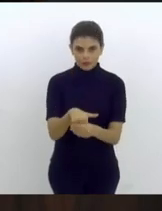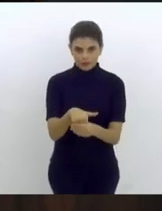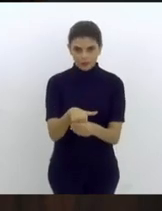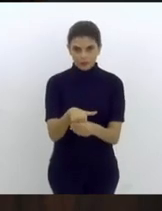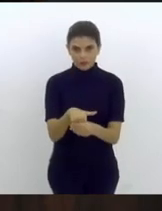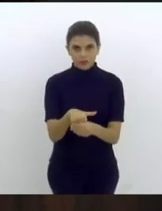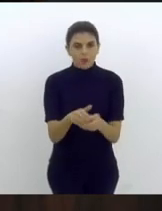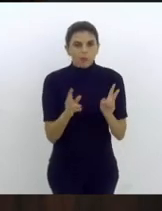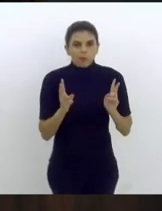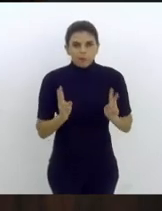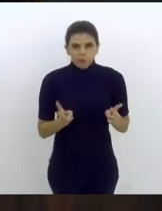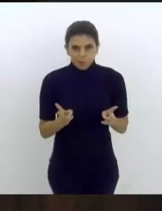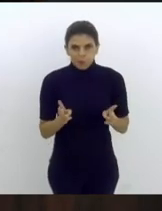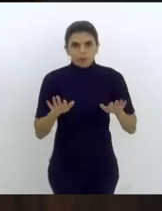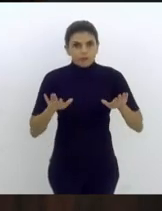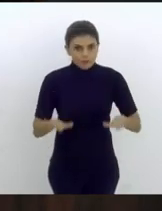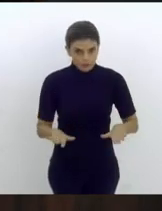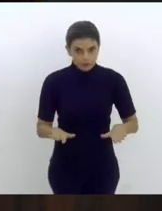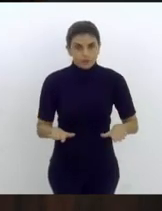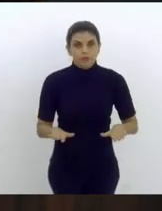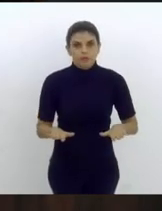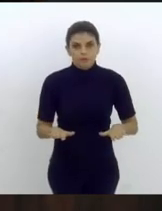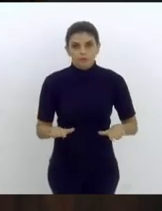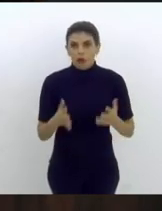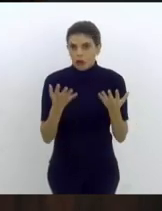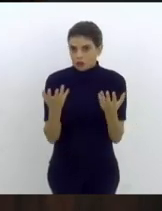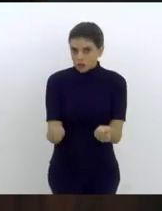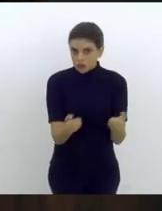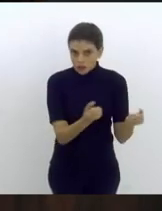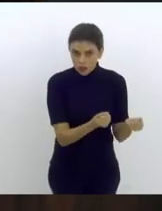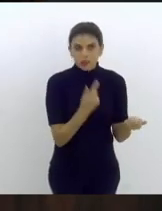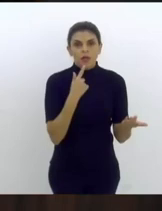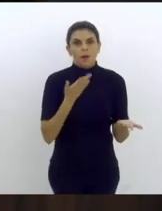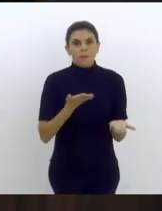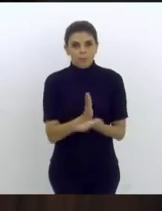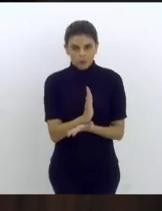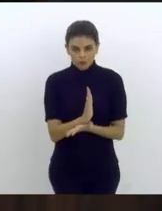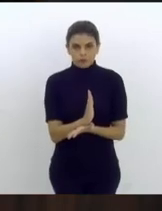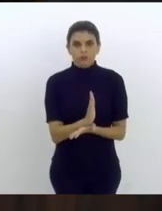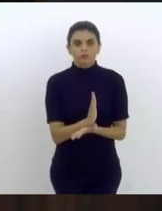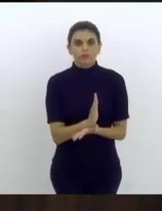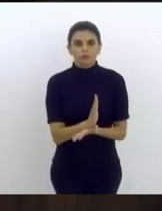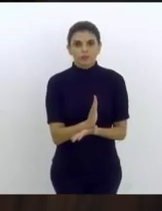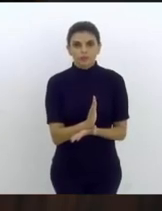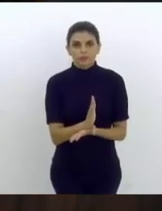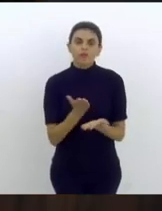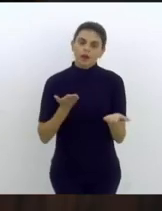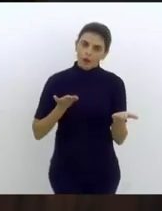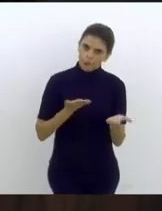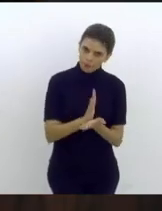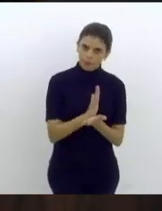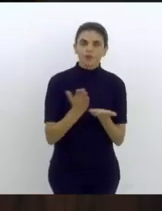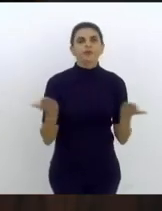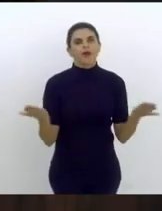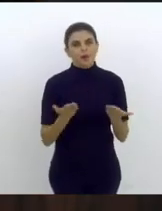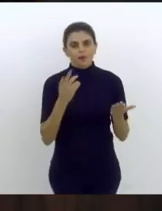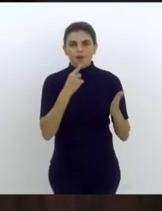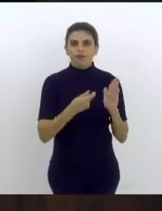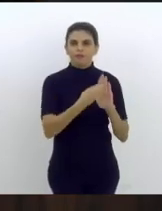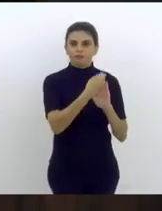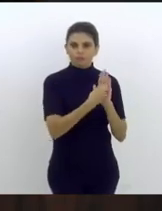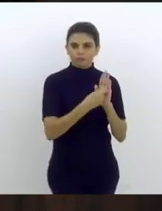senhores e senhoras que aprovam permaneça Como estão aprovado e vai